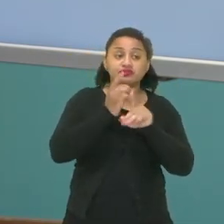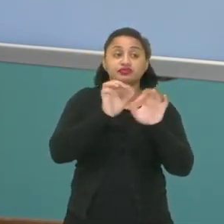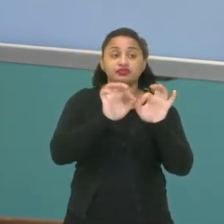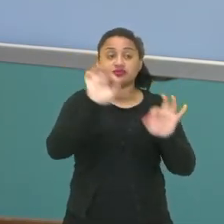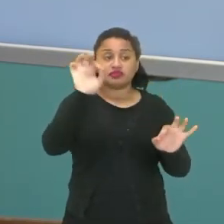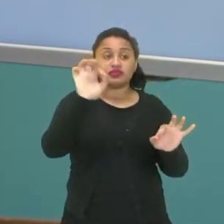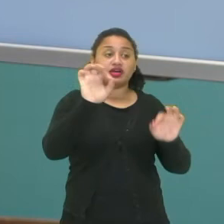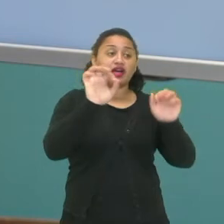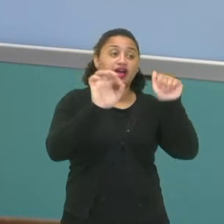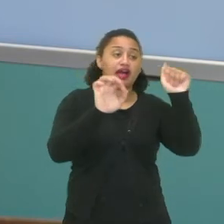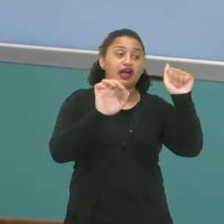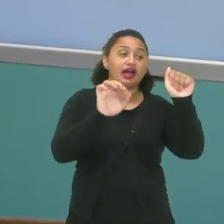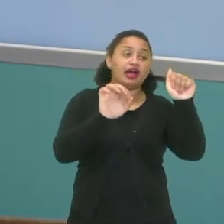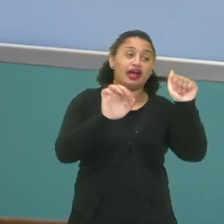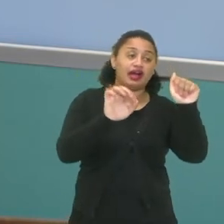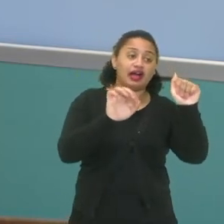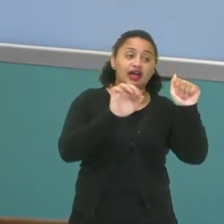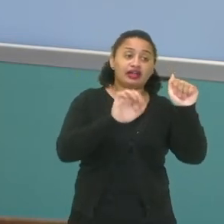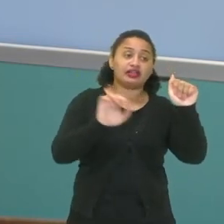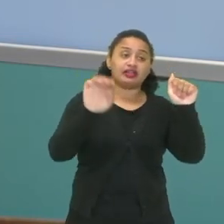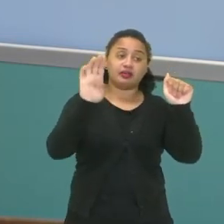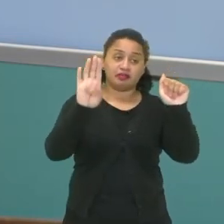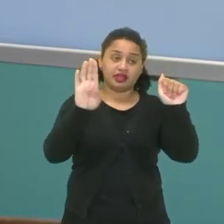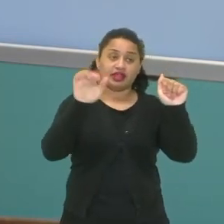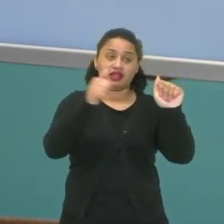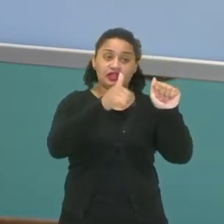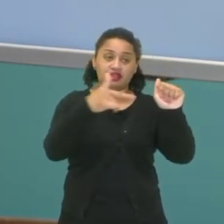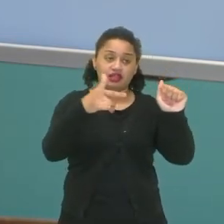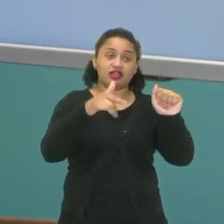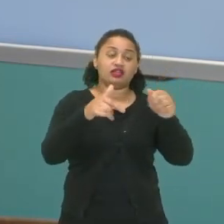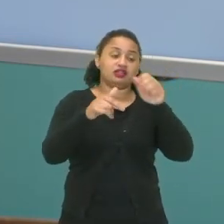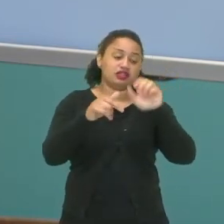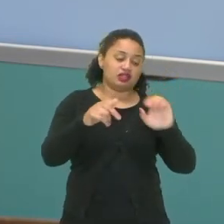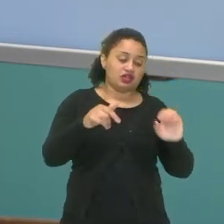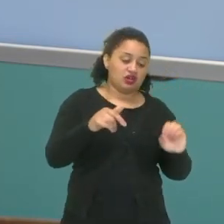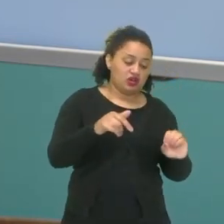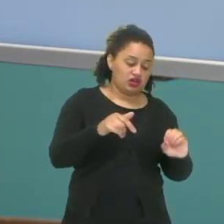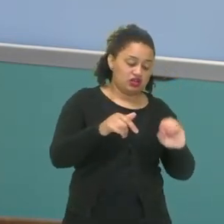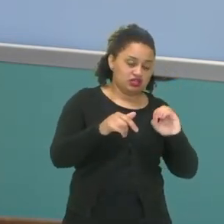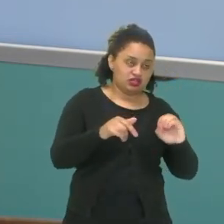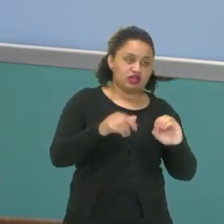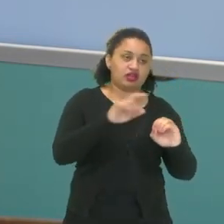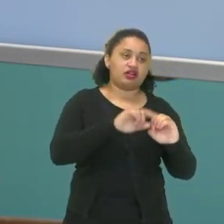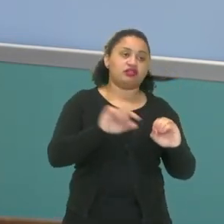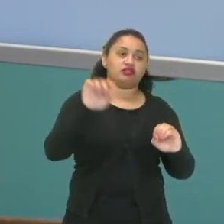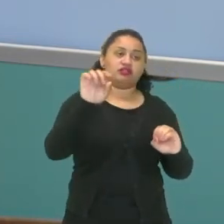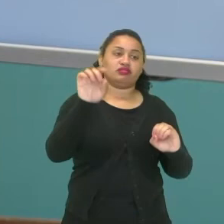A até B que é 13 e a distância aqui de O até D,